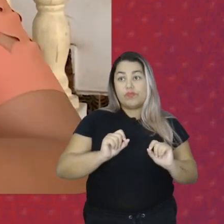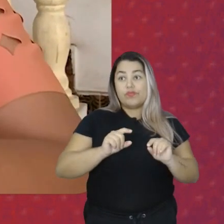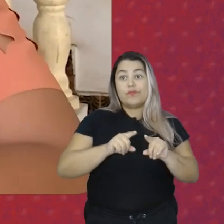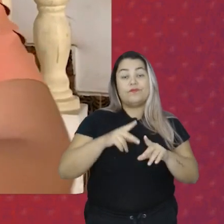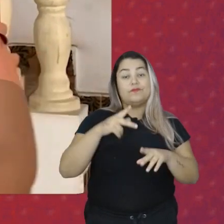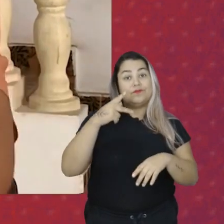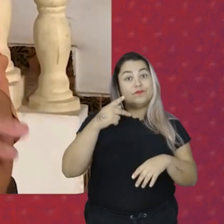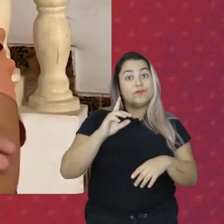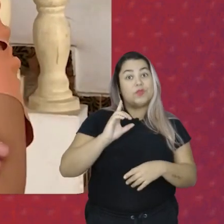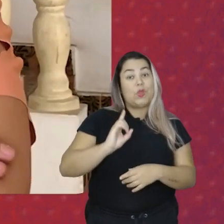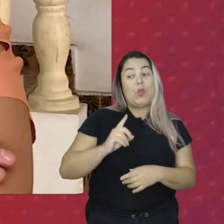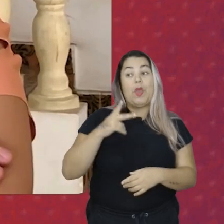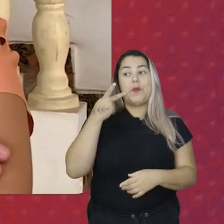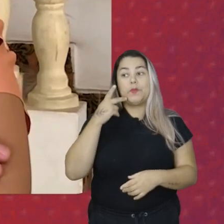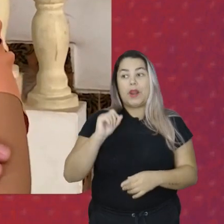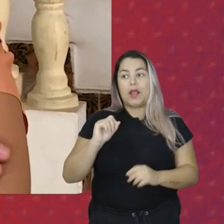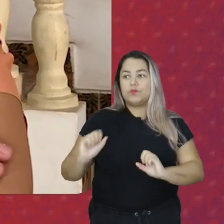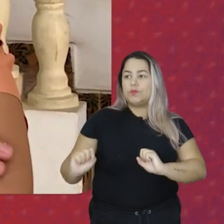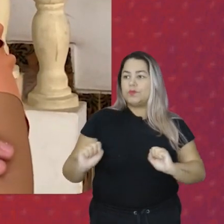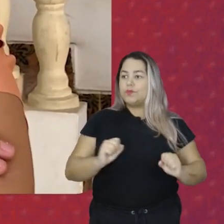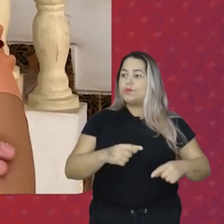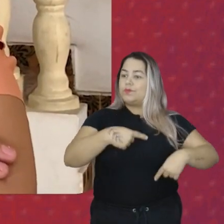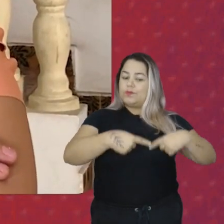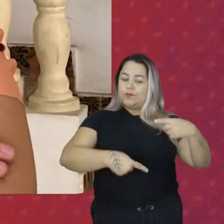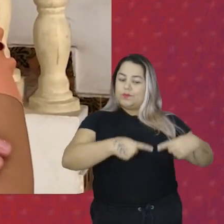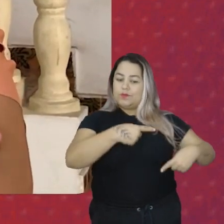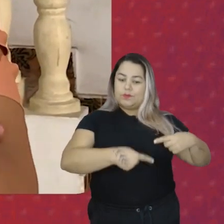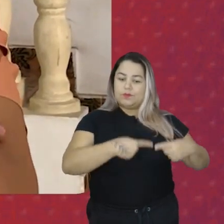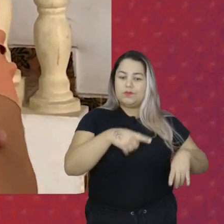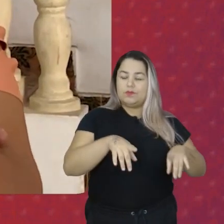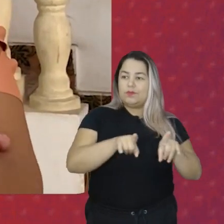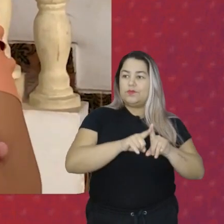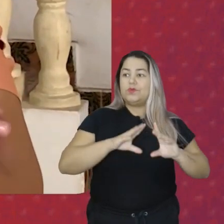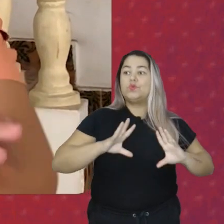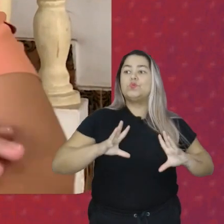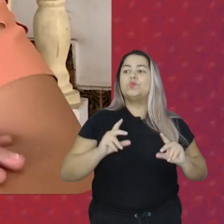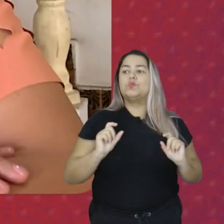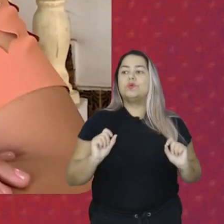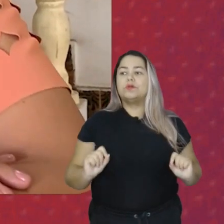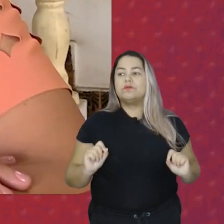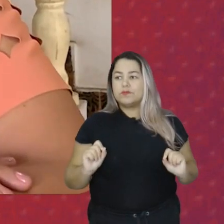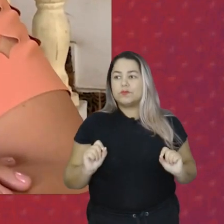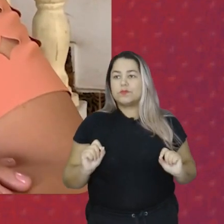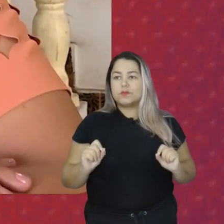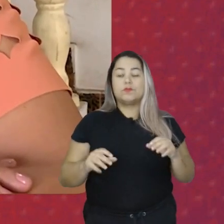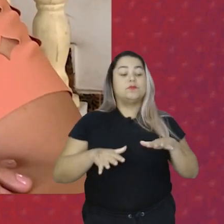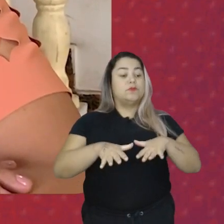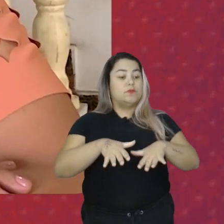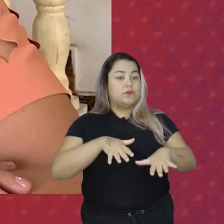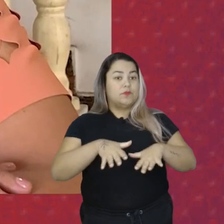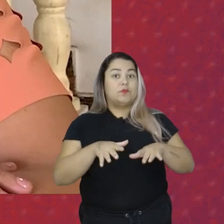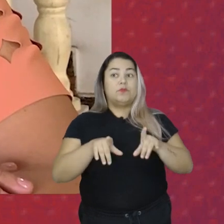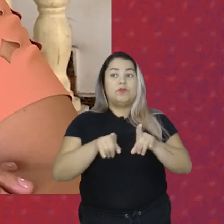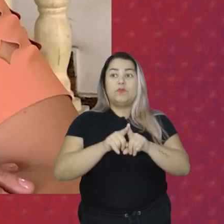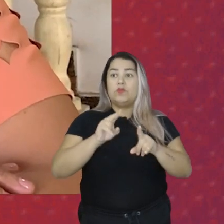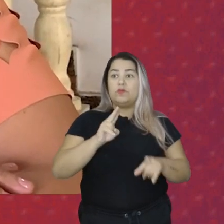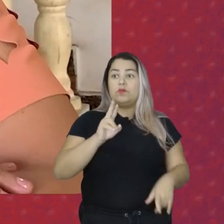seus direitos, para que a gente possa discutir a questão de que tipo de mobilidade